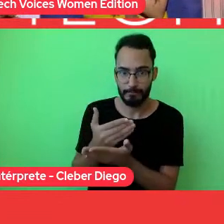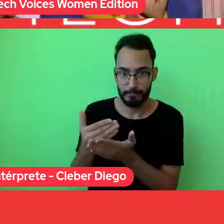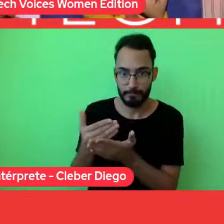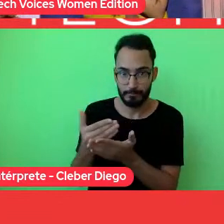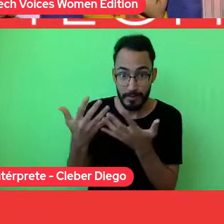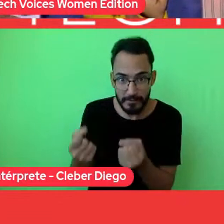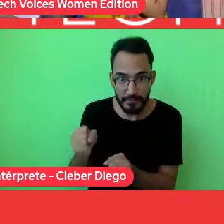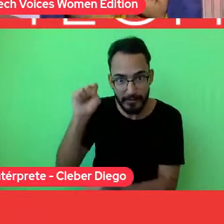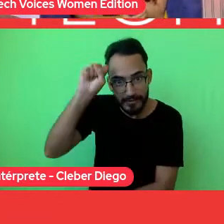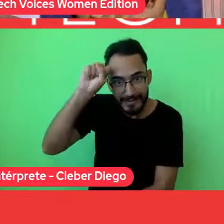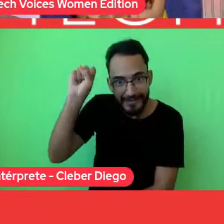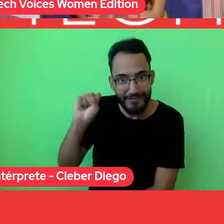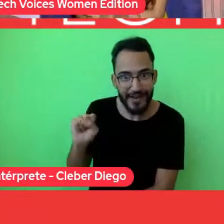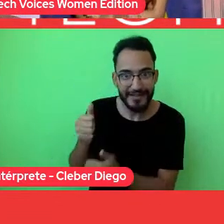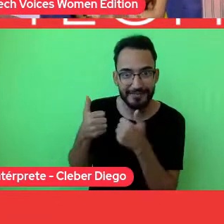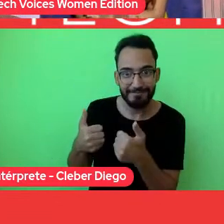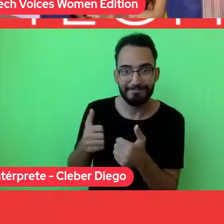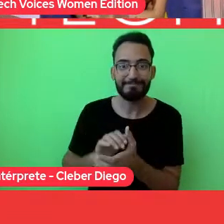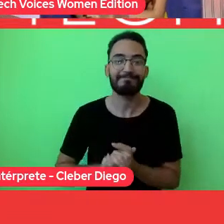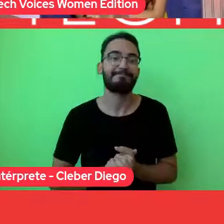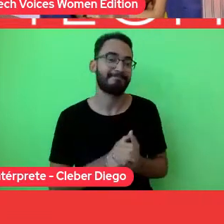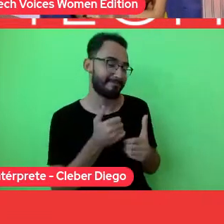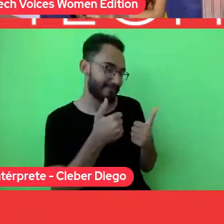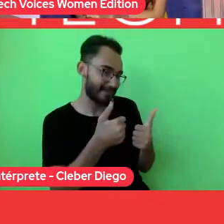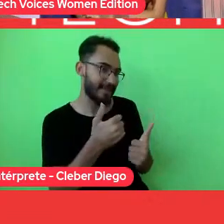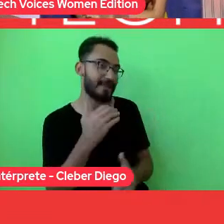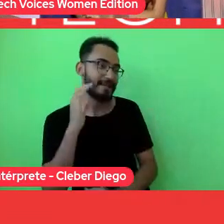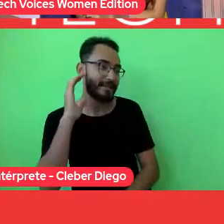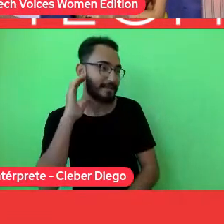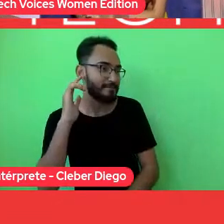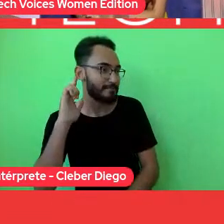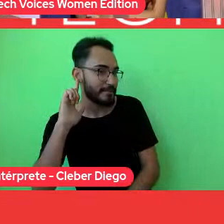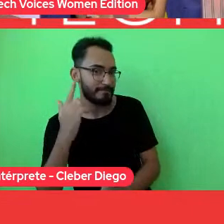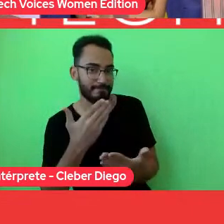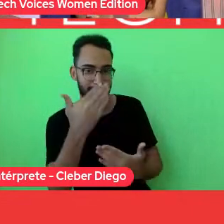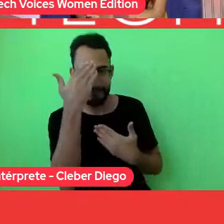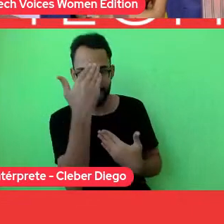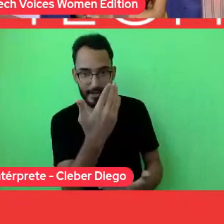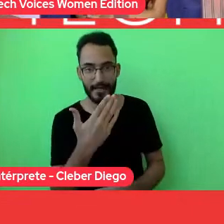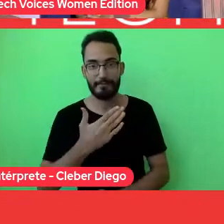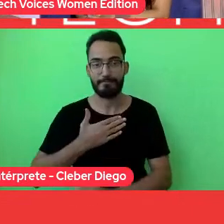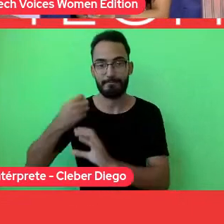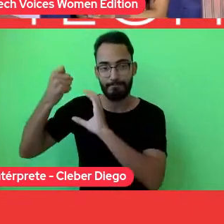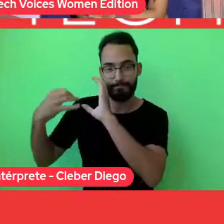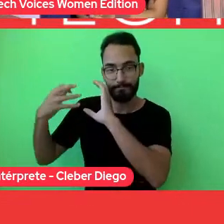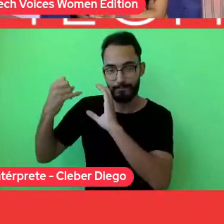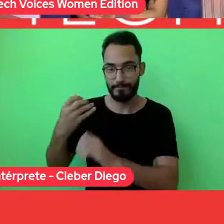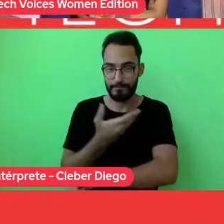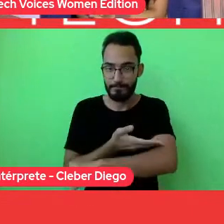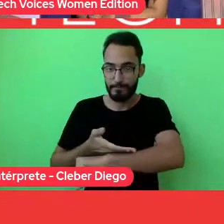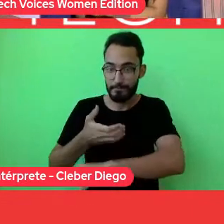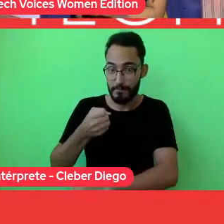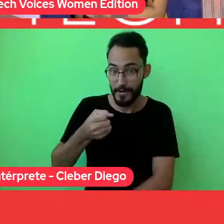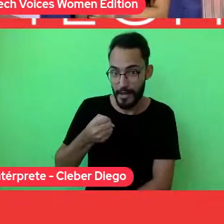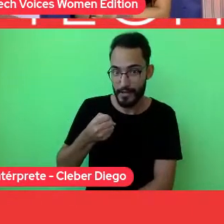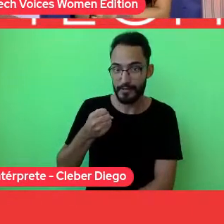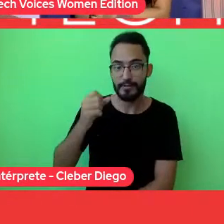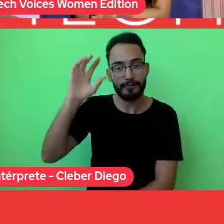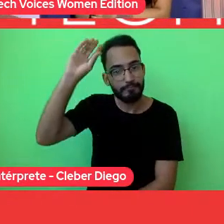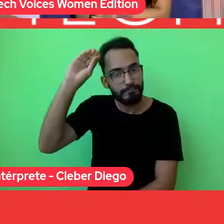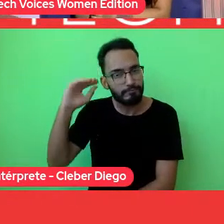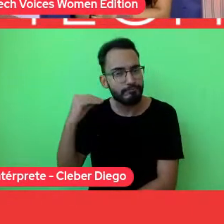Sim, legal. Obrigada, Camila. Primeiro, eu vou me descrever, né? Sou uma mulher branca, de cabelos castanhos, na